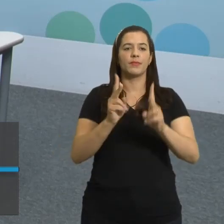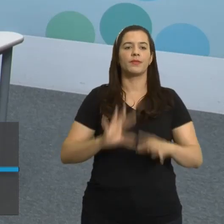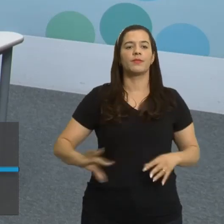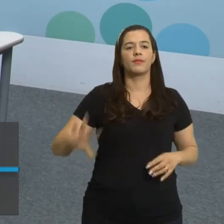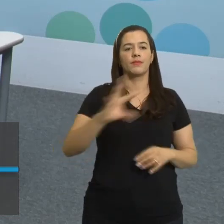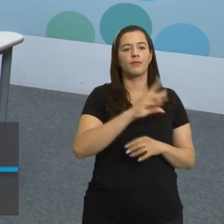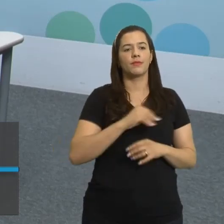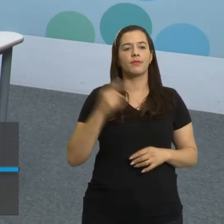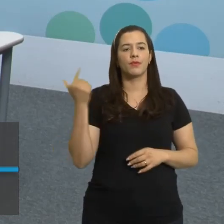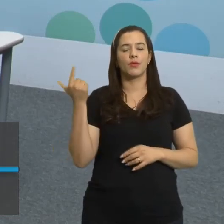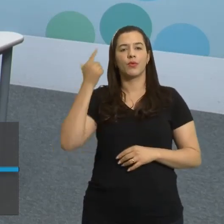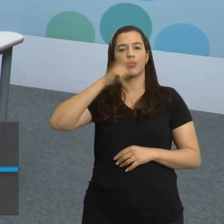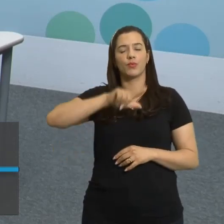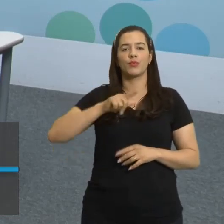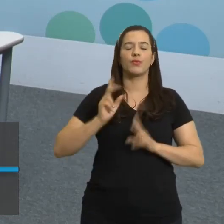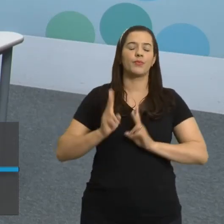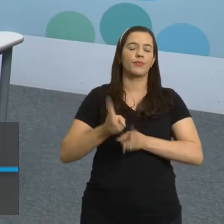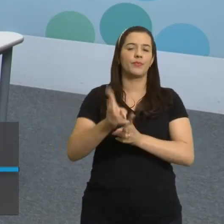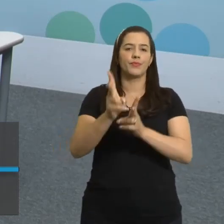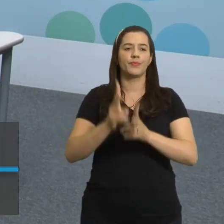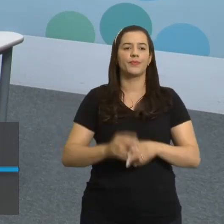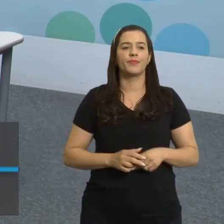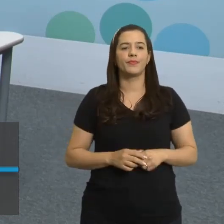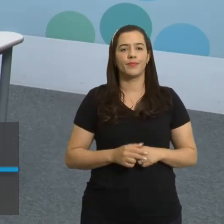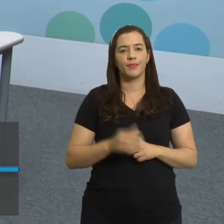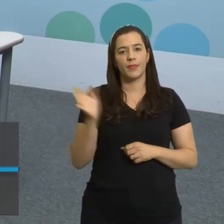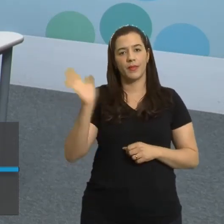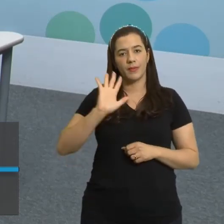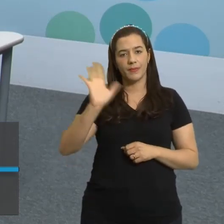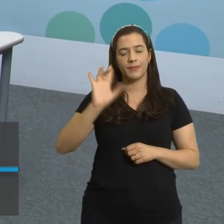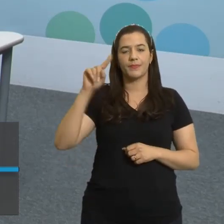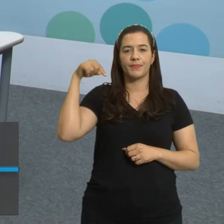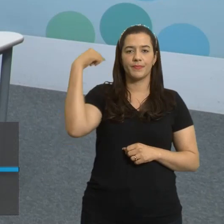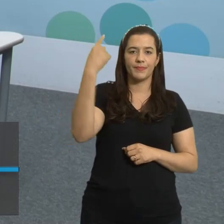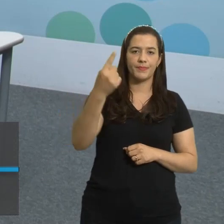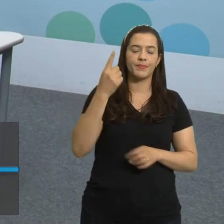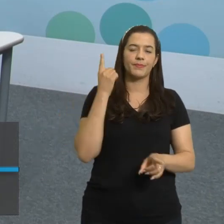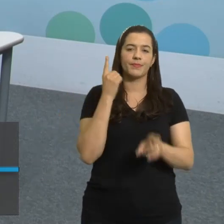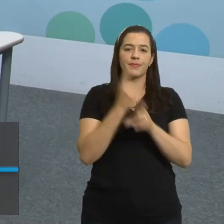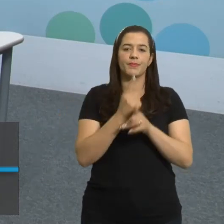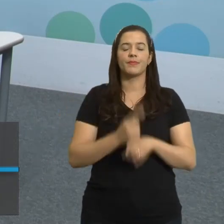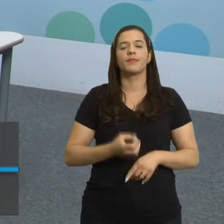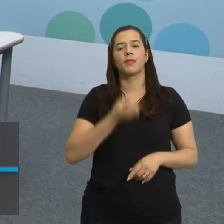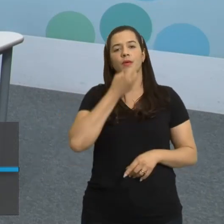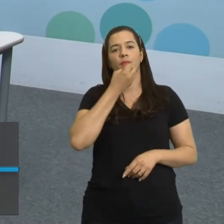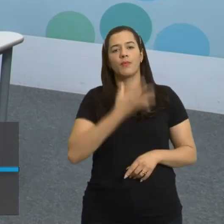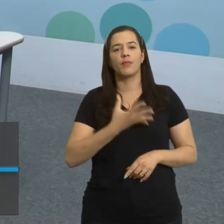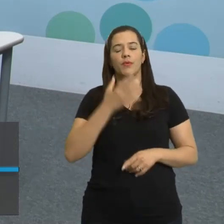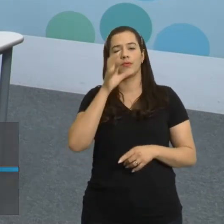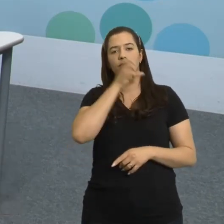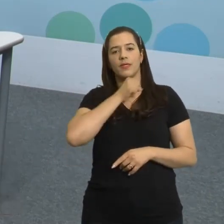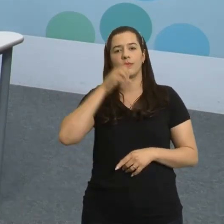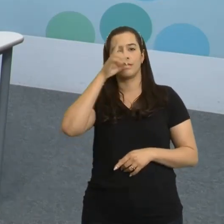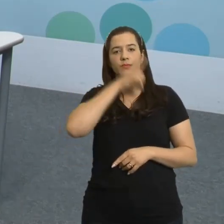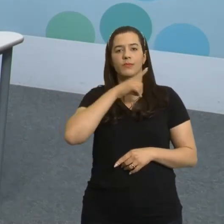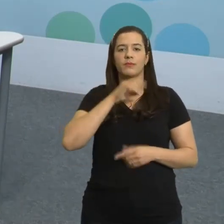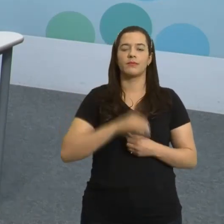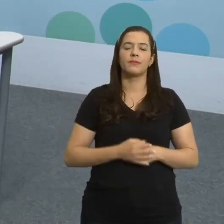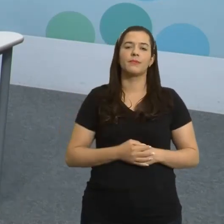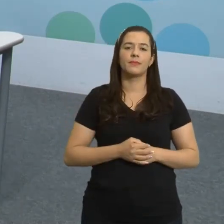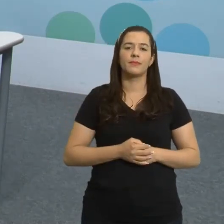nós possamos continuar. Até a próxima, pessoal, e tenham todos um excelente final de dia.